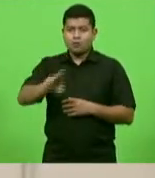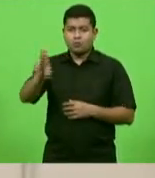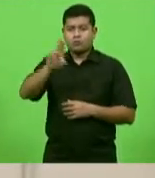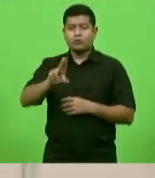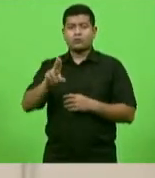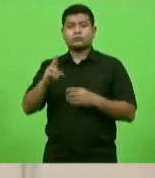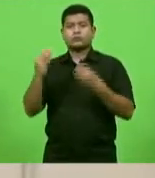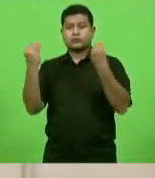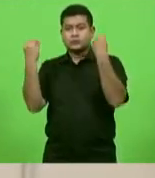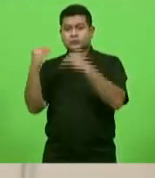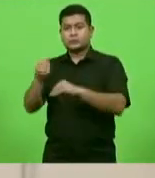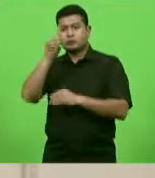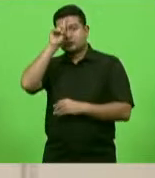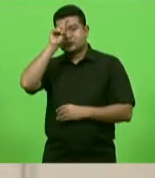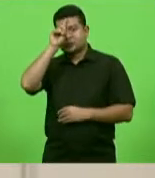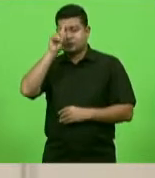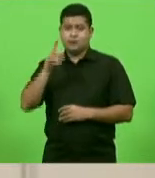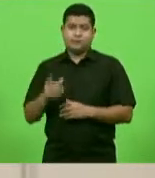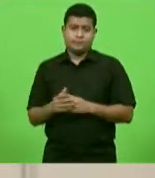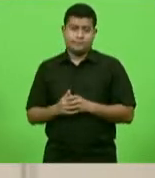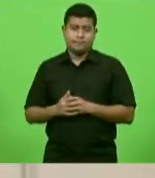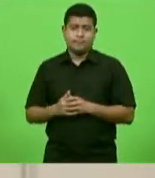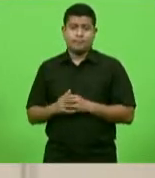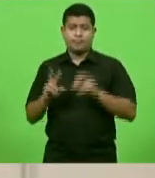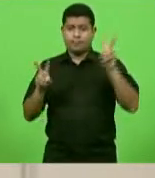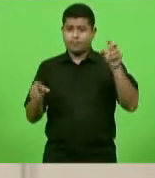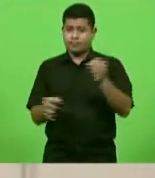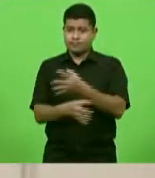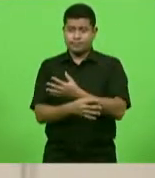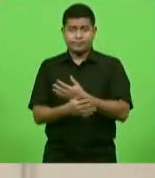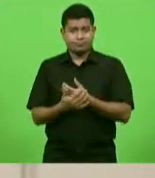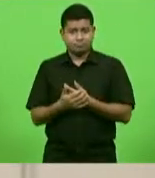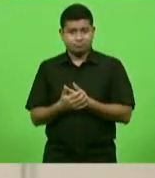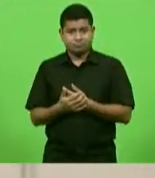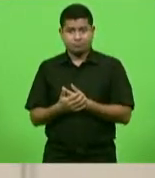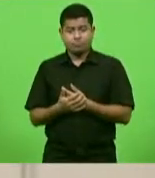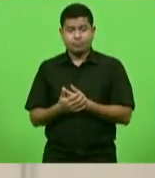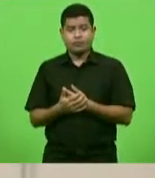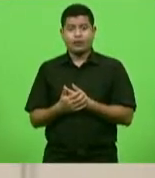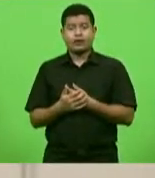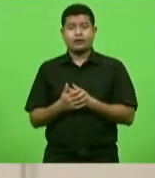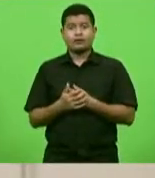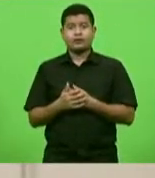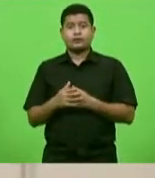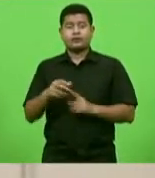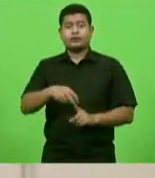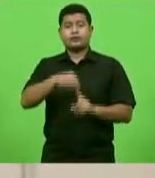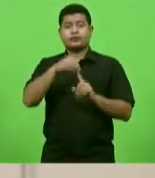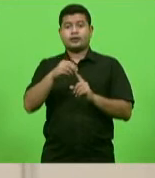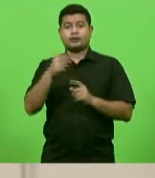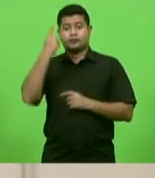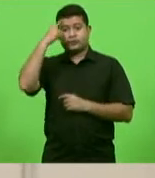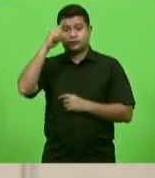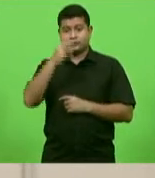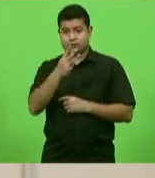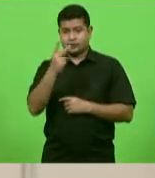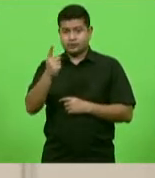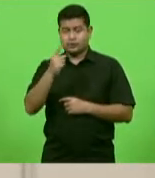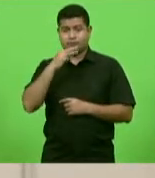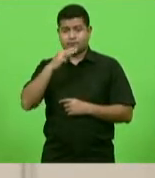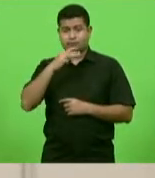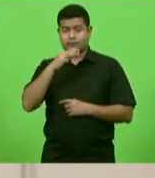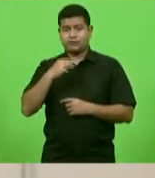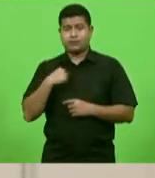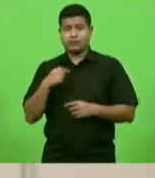instalações hospitalares mesmo, fecha aspas. Vale salientar que nesse mesmo dia 31 de março,